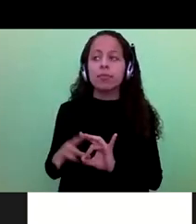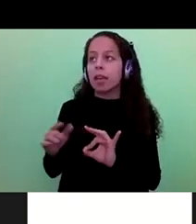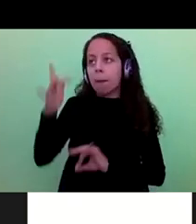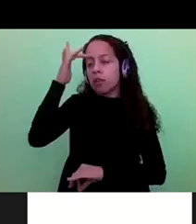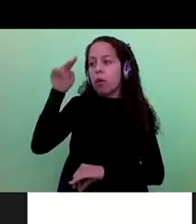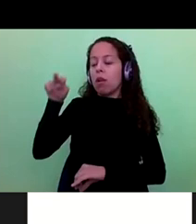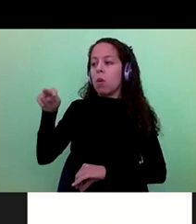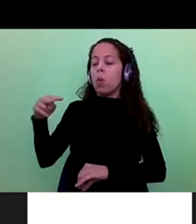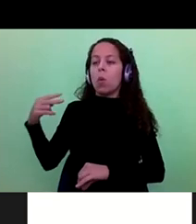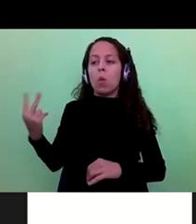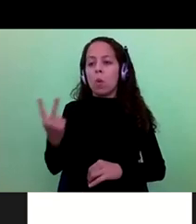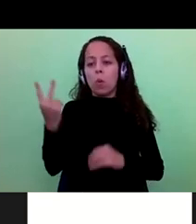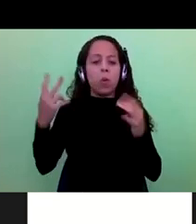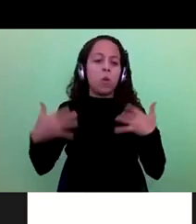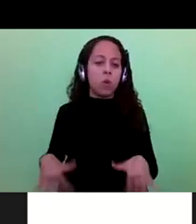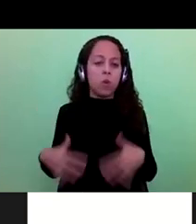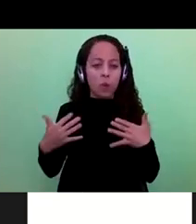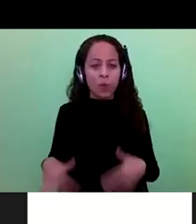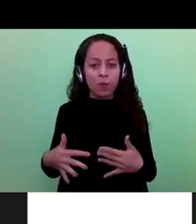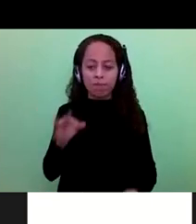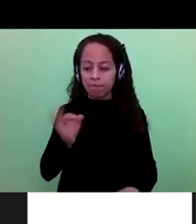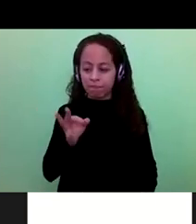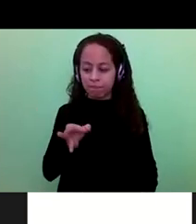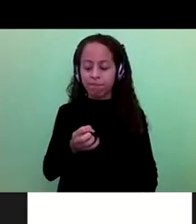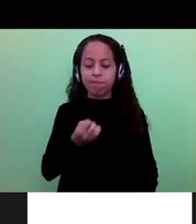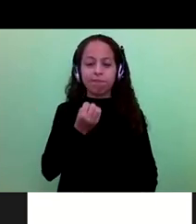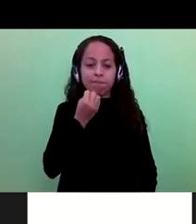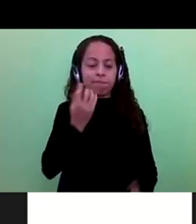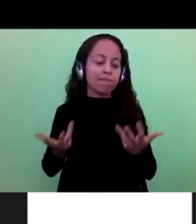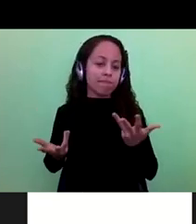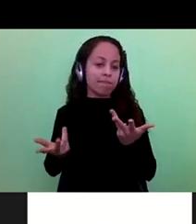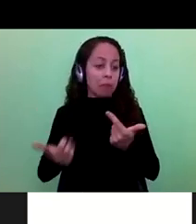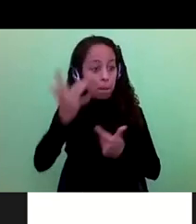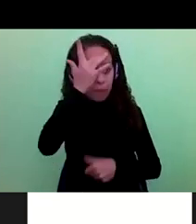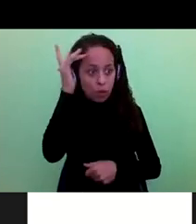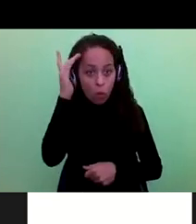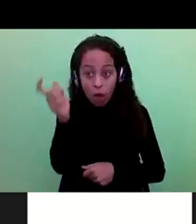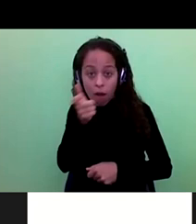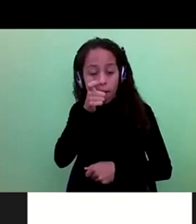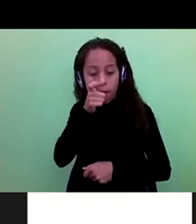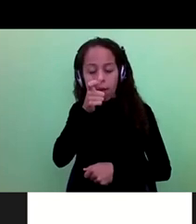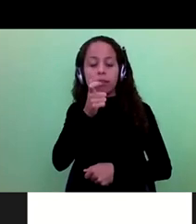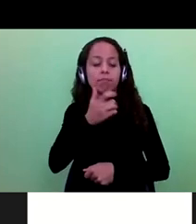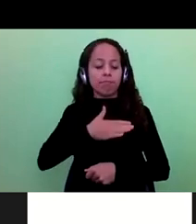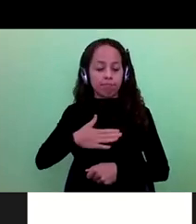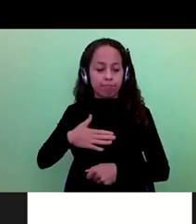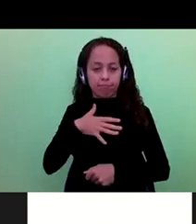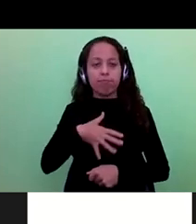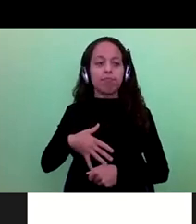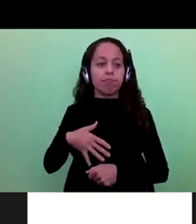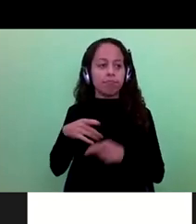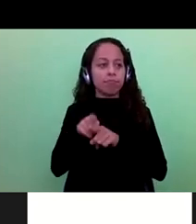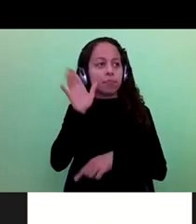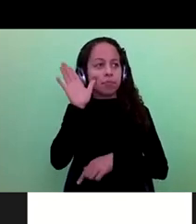valorizada e fica explícito para quem participou, para quem tem a curiosidade de ver o